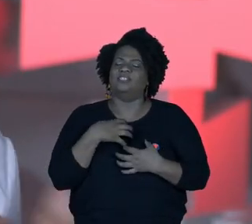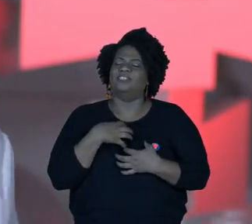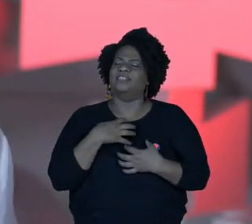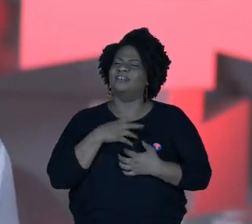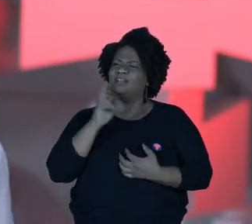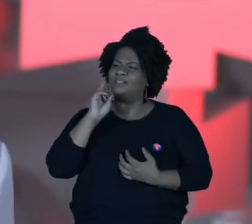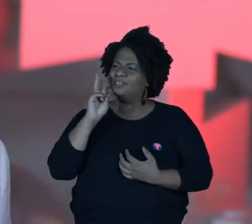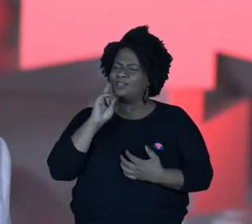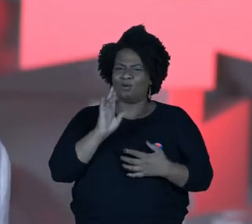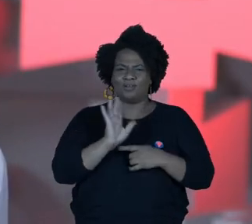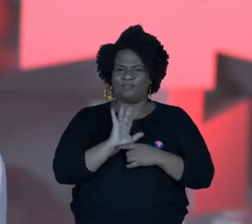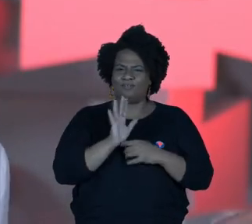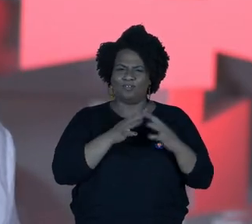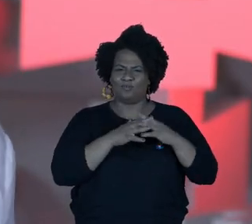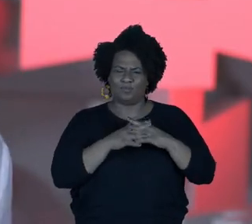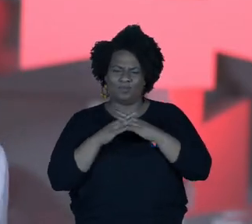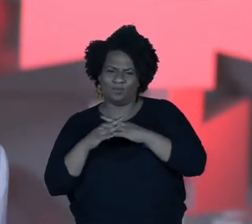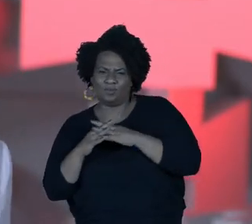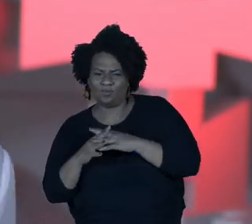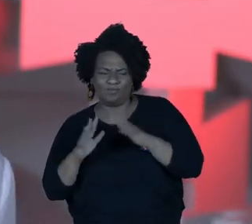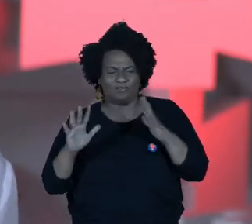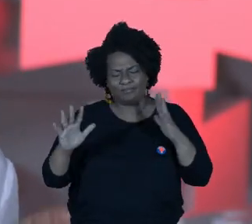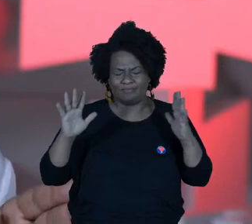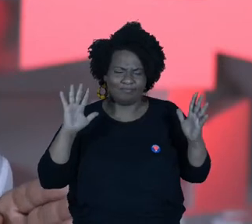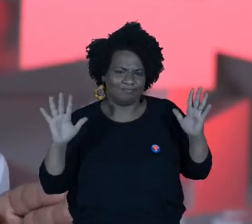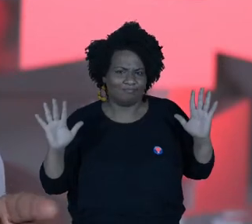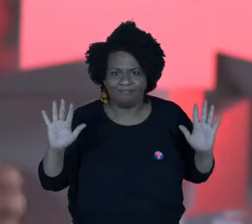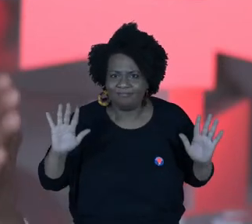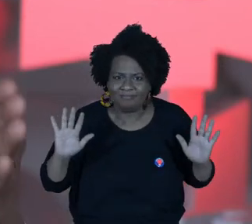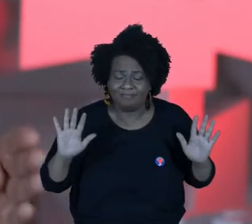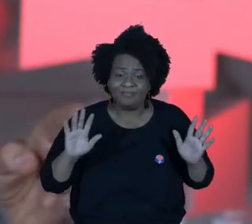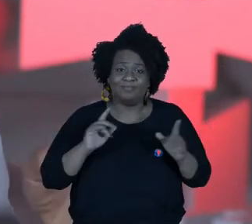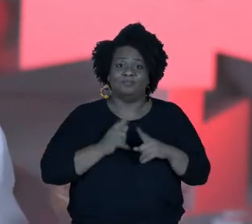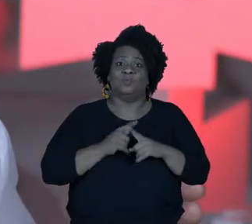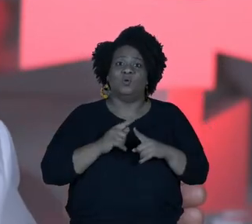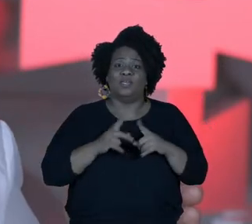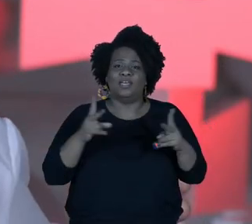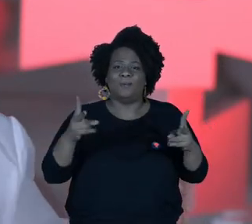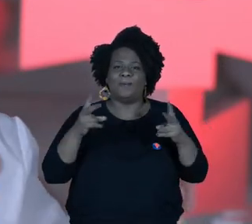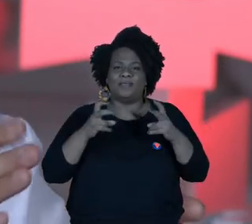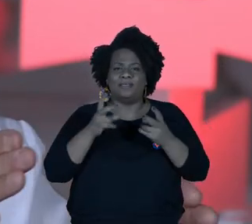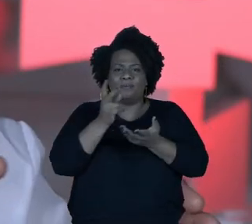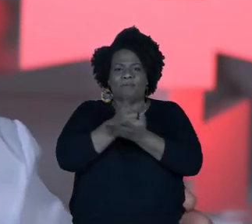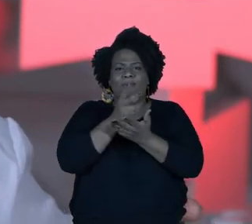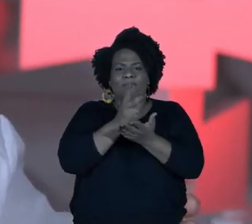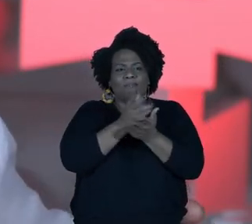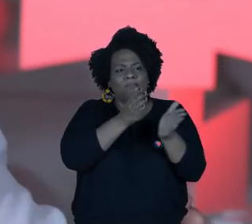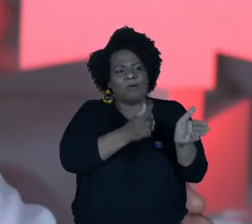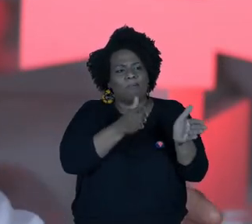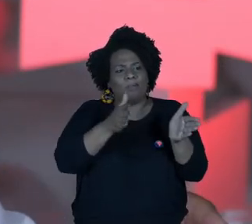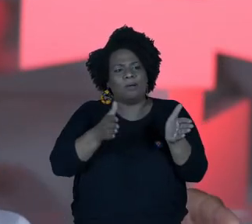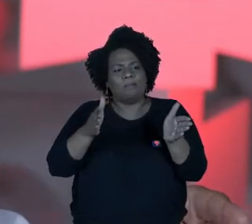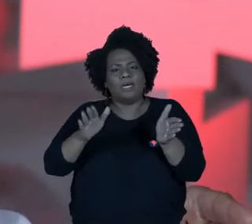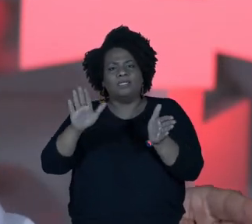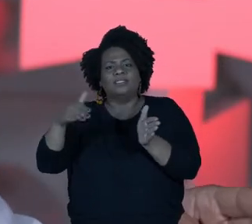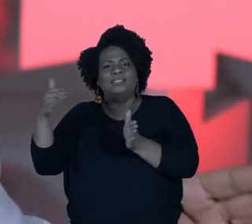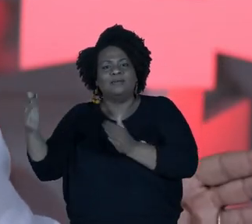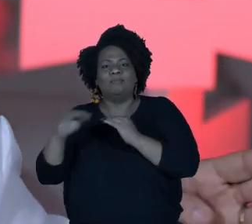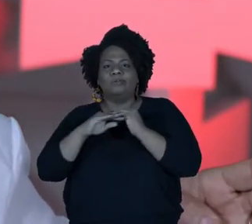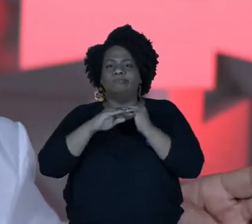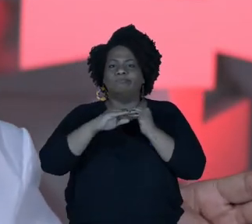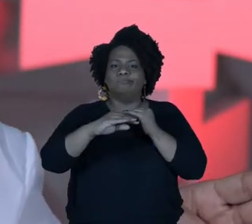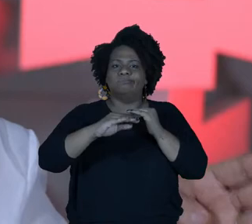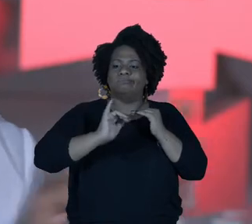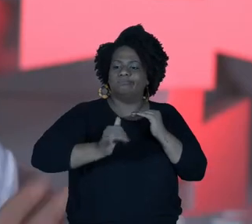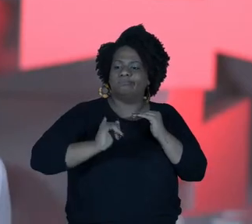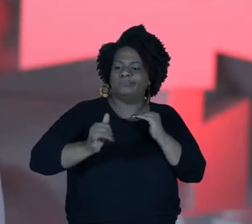filme confuso de entender, mas não, porque a nossa percepção está muito modulada pela sequência linear da